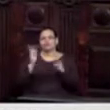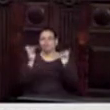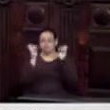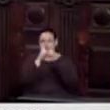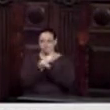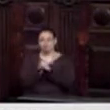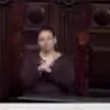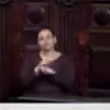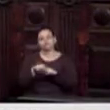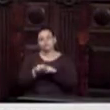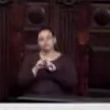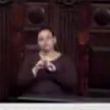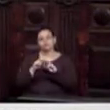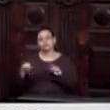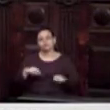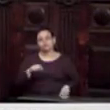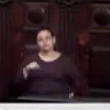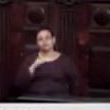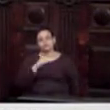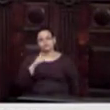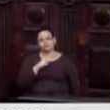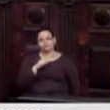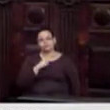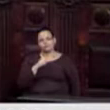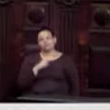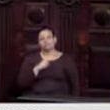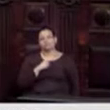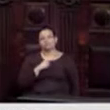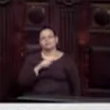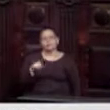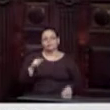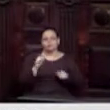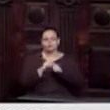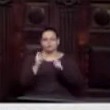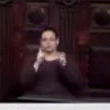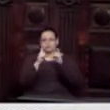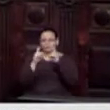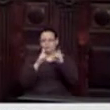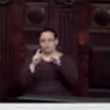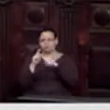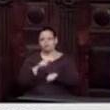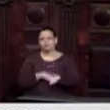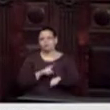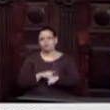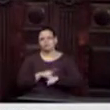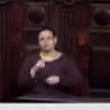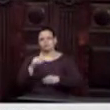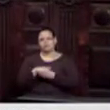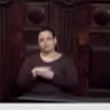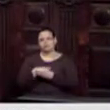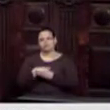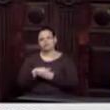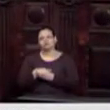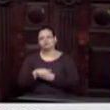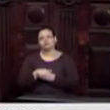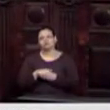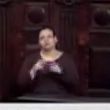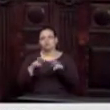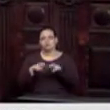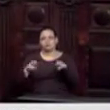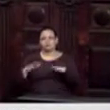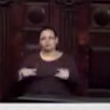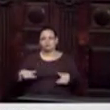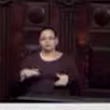complicadas. Portanto, nós estaremos acompanhando, realizando o debate, e no devido momento, quando a votação for realizada no plenário,